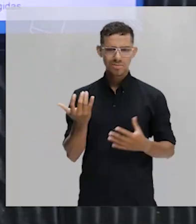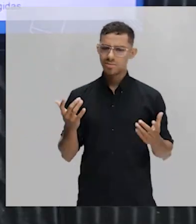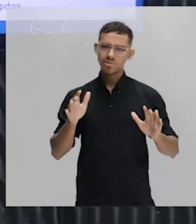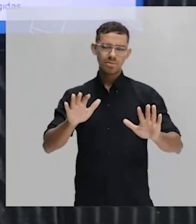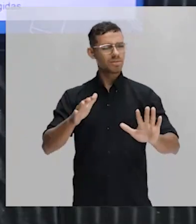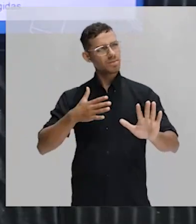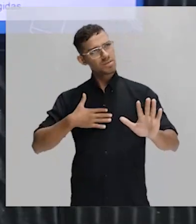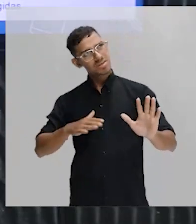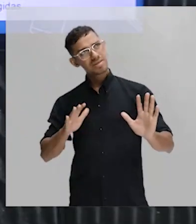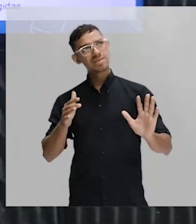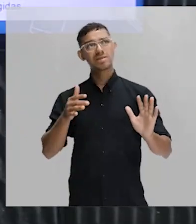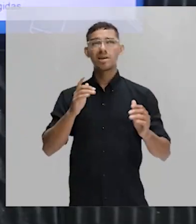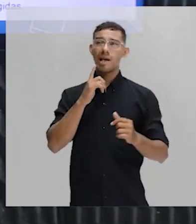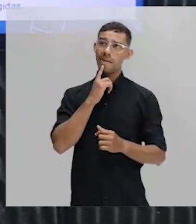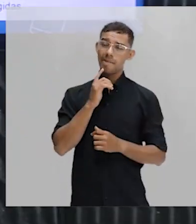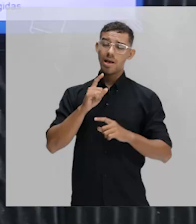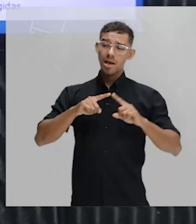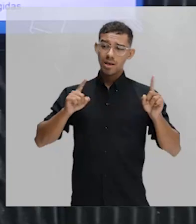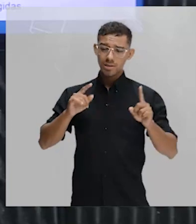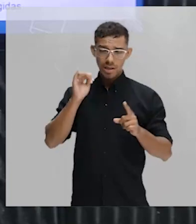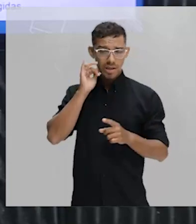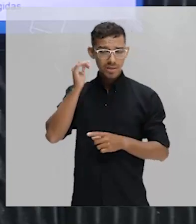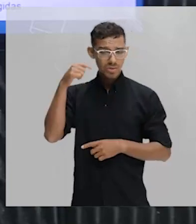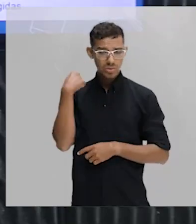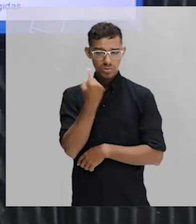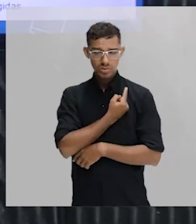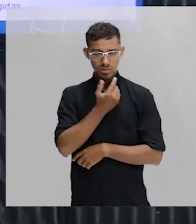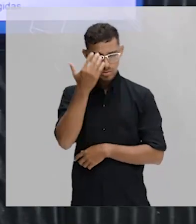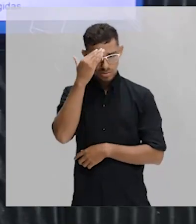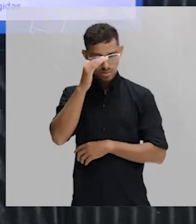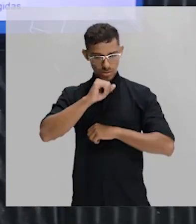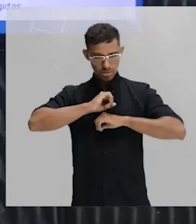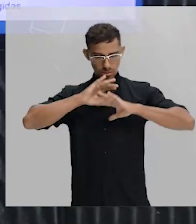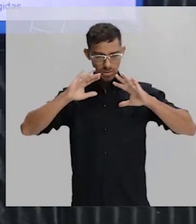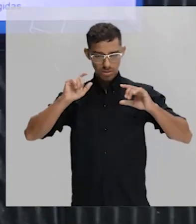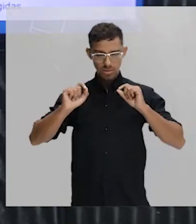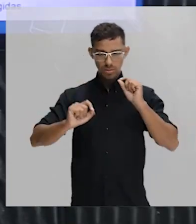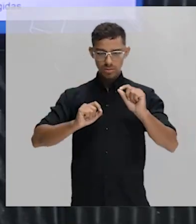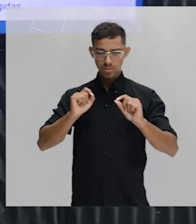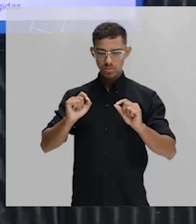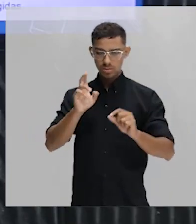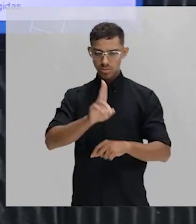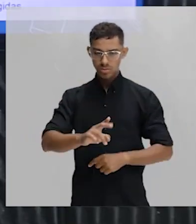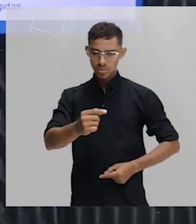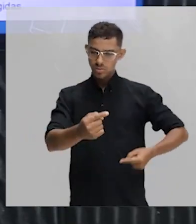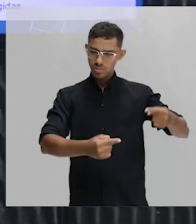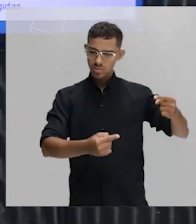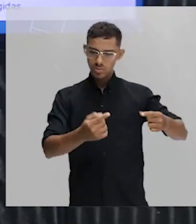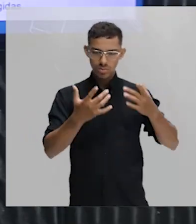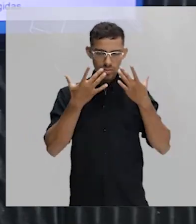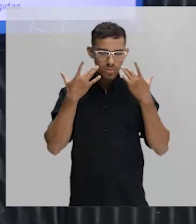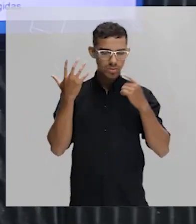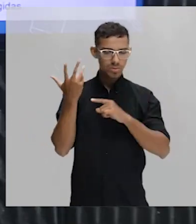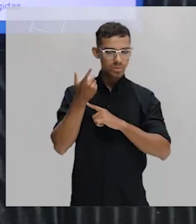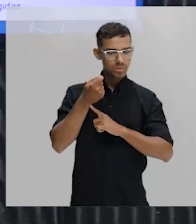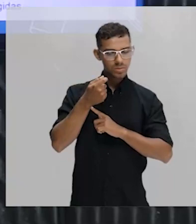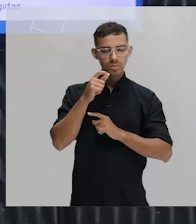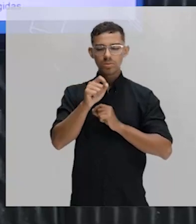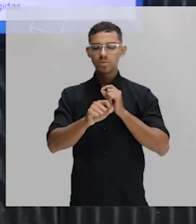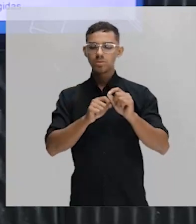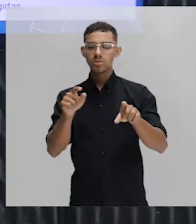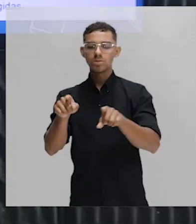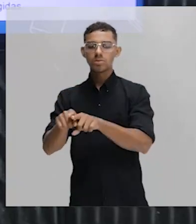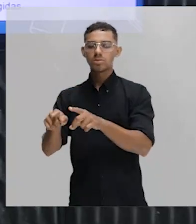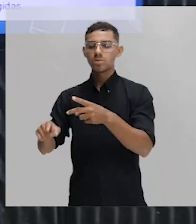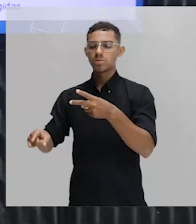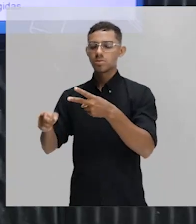é que não fosse, mas que a gente pode entender é o seguinte: ele utiliza de maneira política a arte e, consequentemente, a